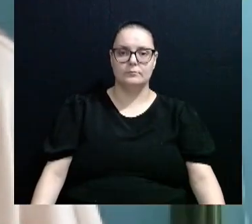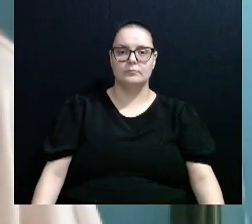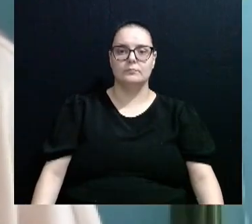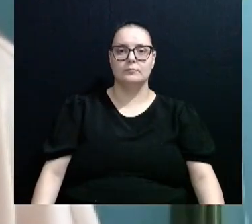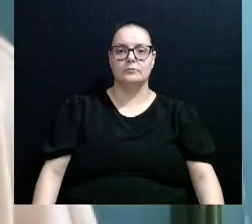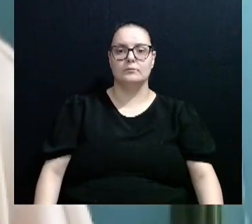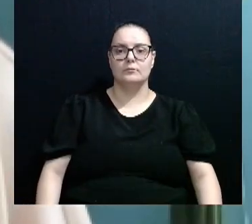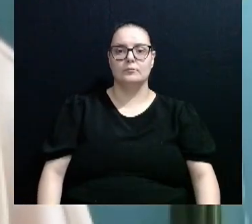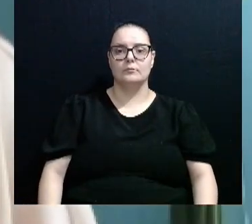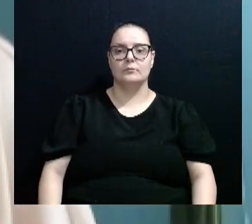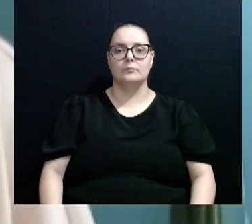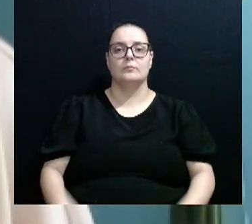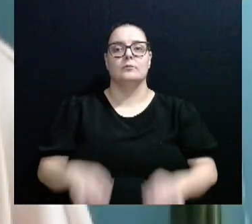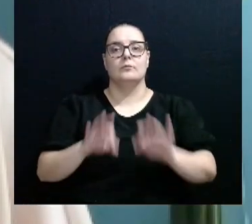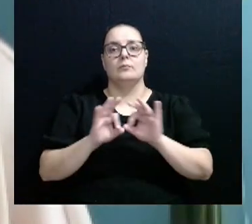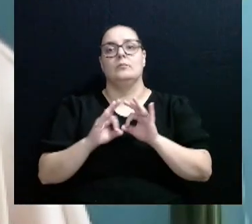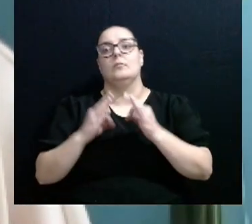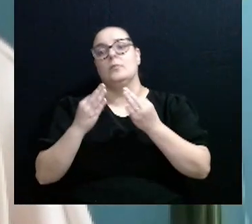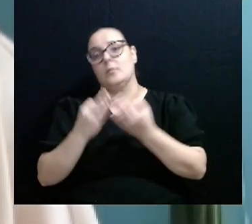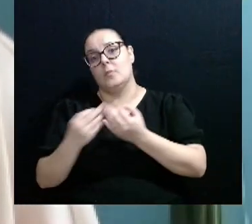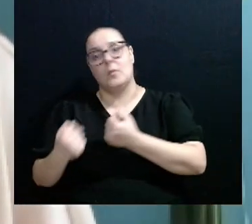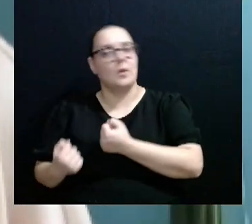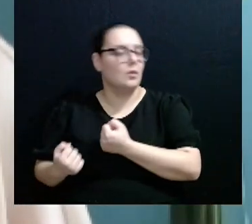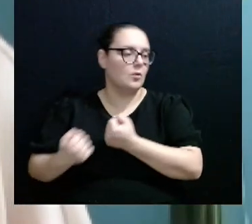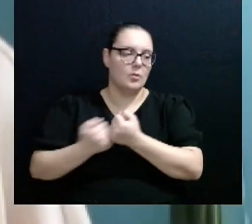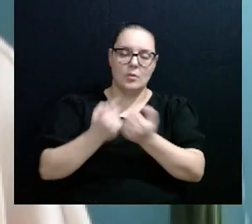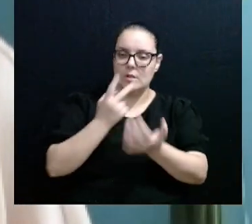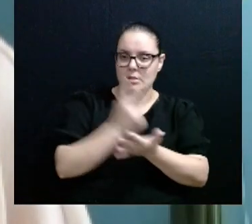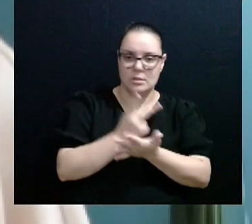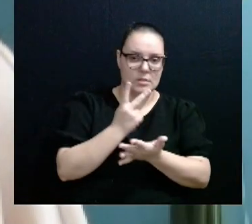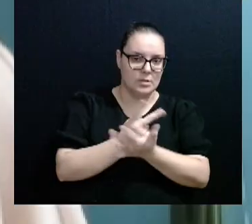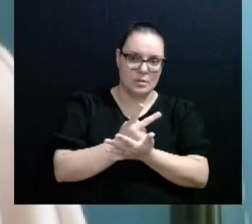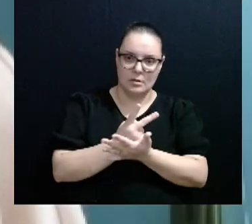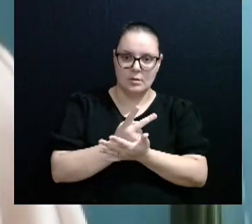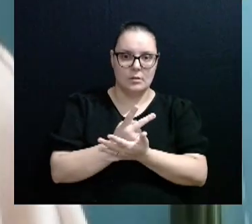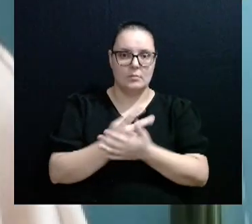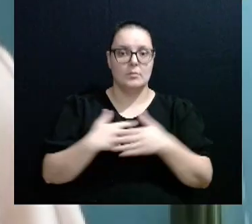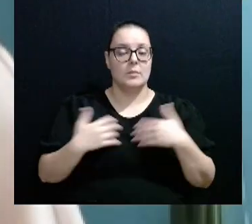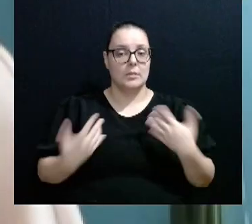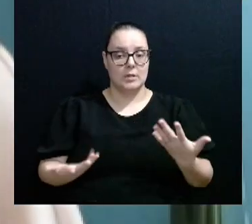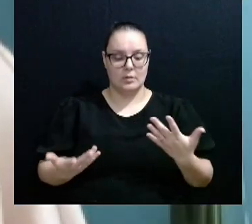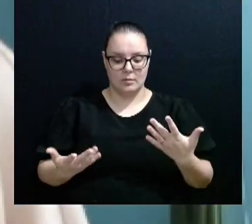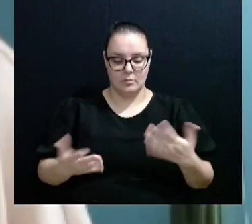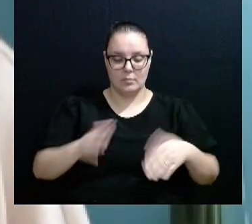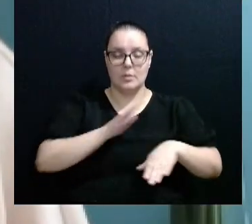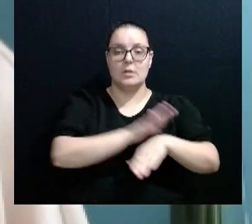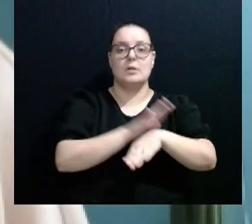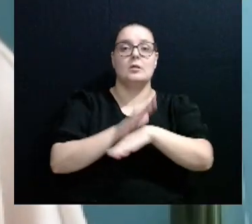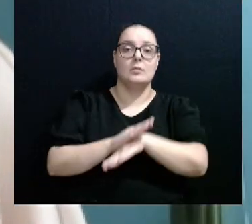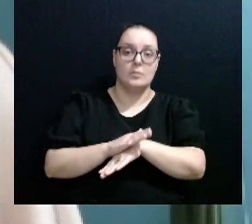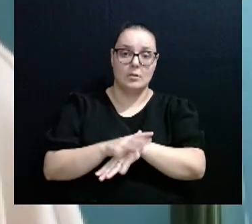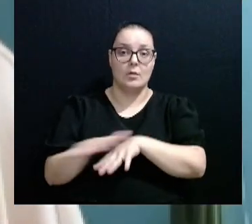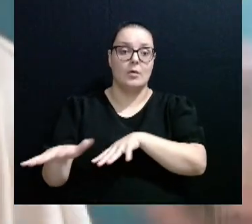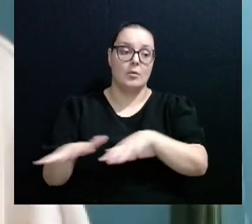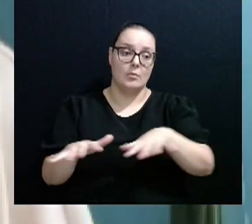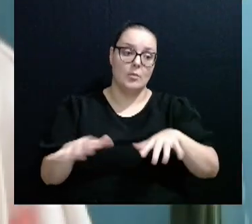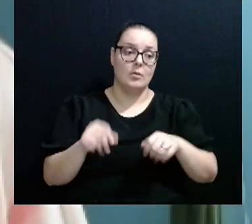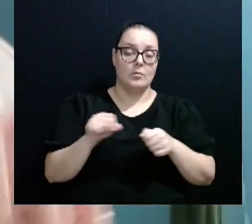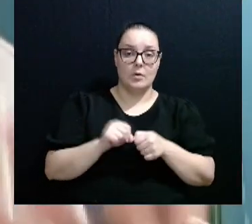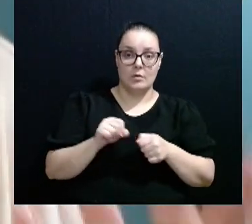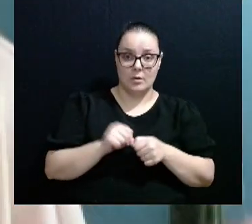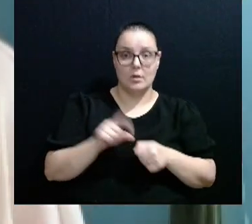Familiares, amigos são rede de apoio sempre. Então, até para ajudar você a fazer um movimento, é muito